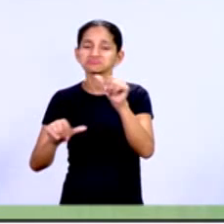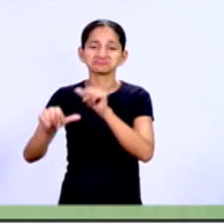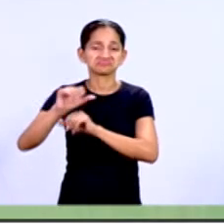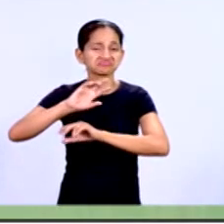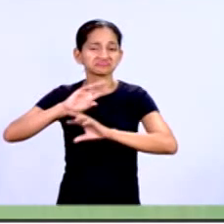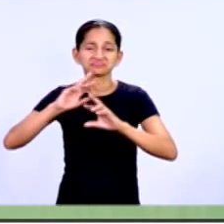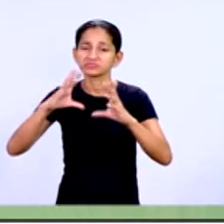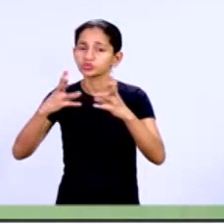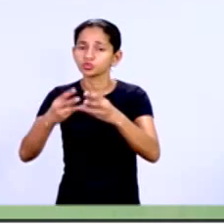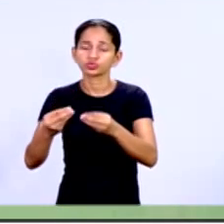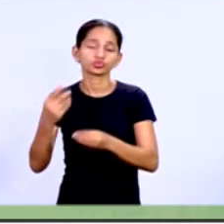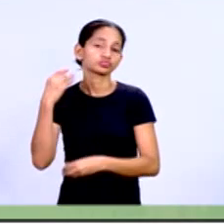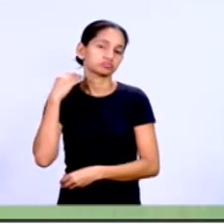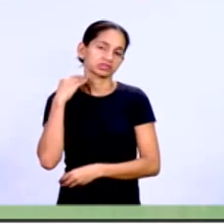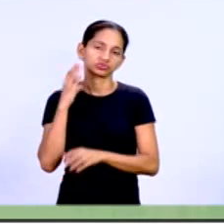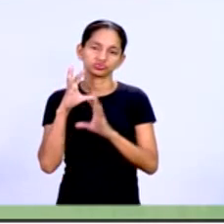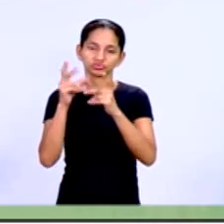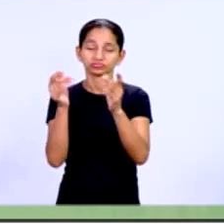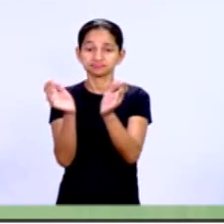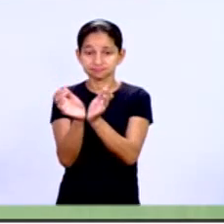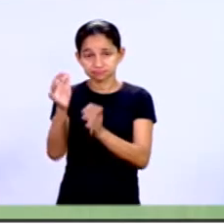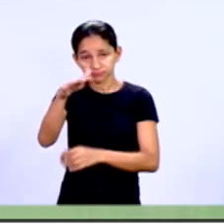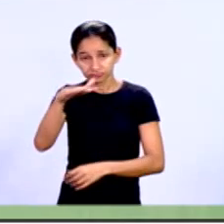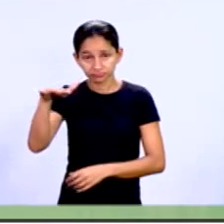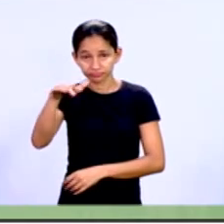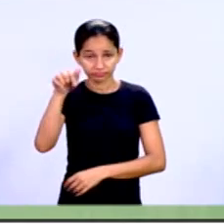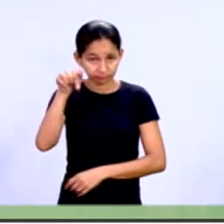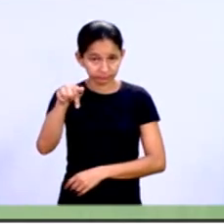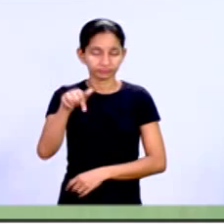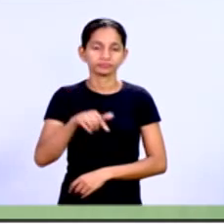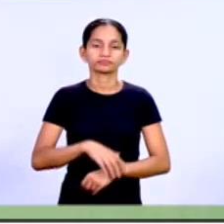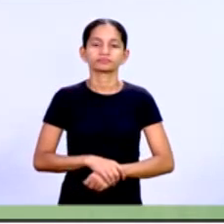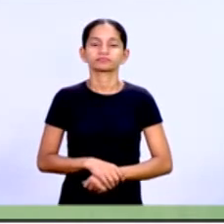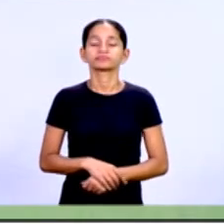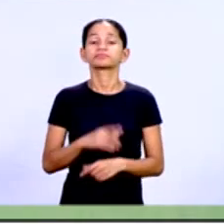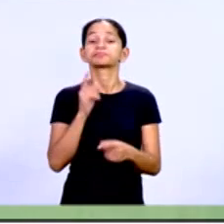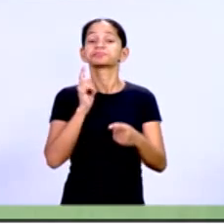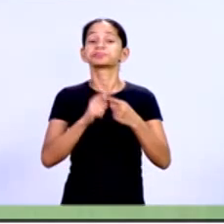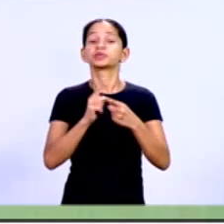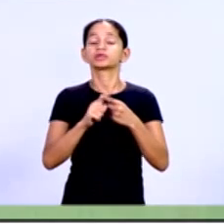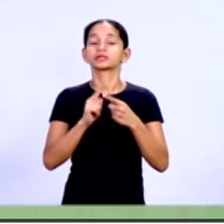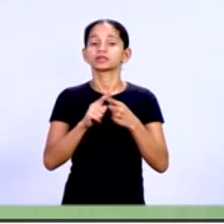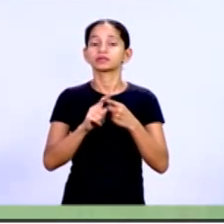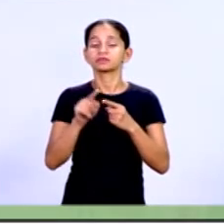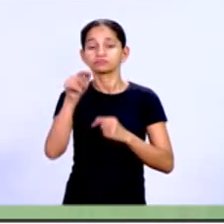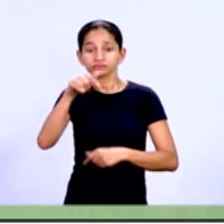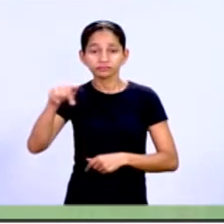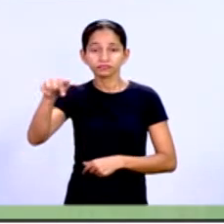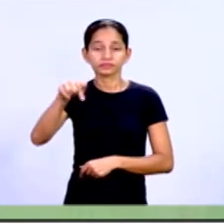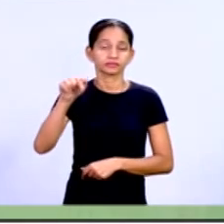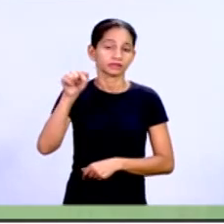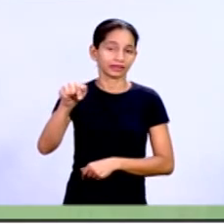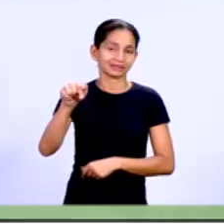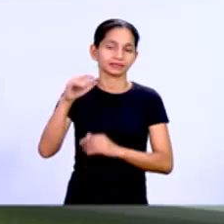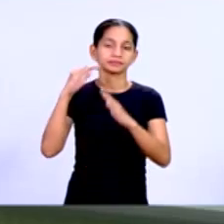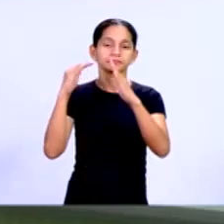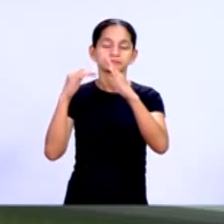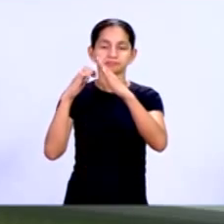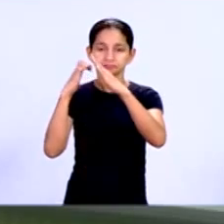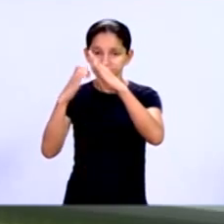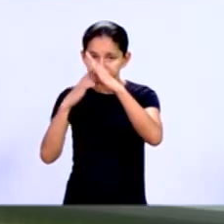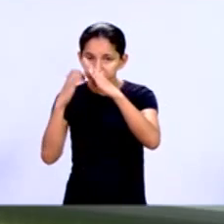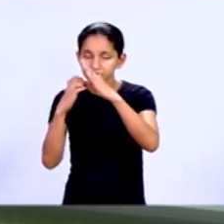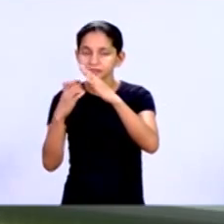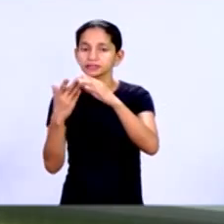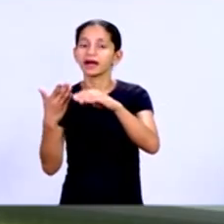entre outros. Então, o que é que ele quer dizer com isso? Por iniciativa própria, essas instituições, elas vão no mercado